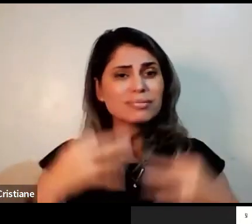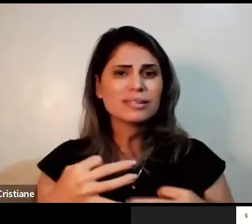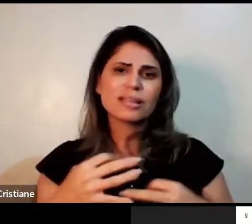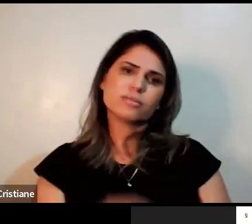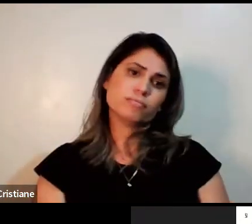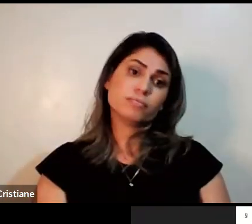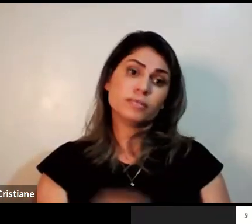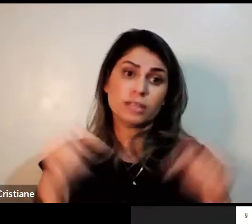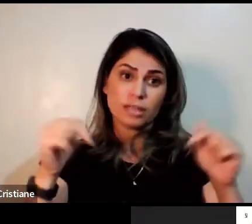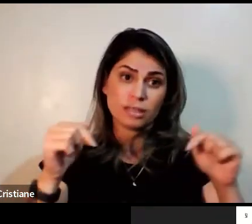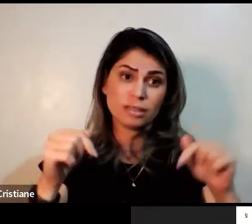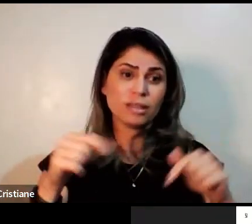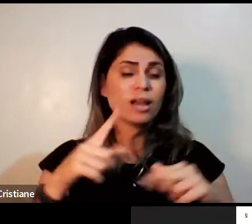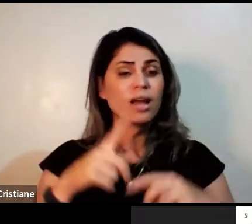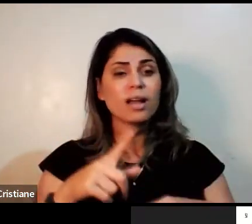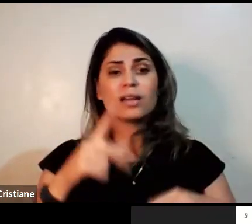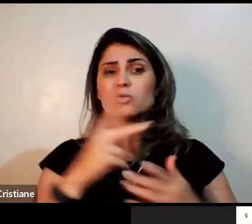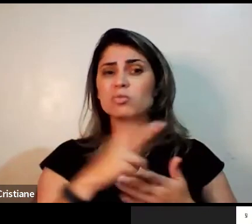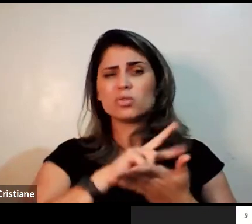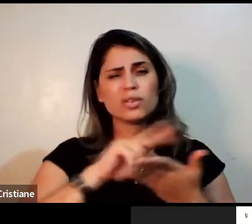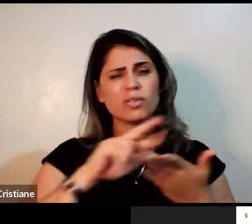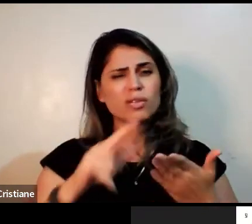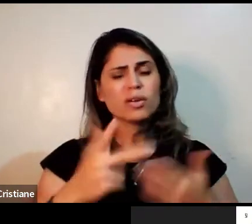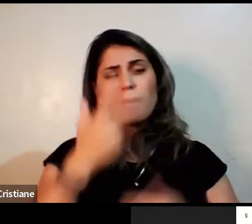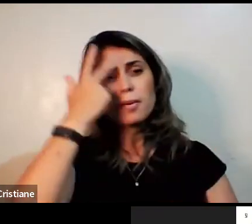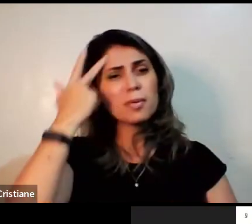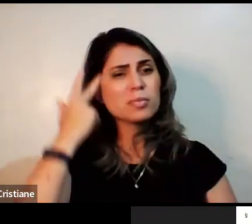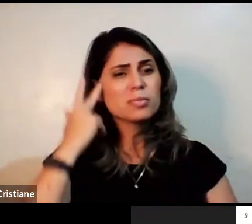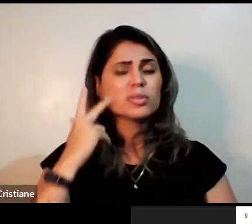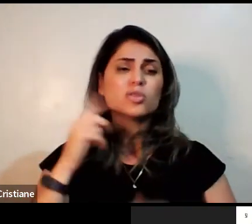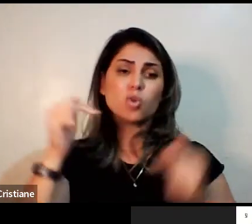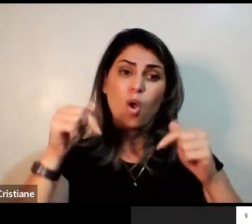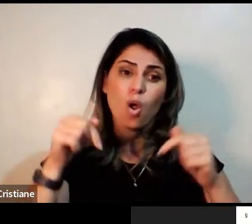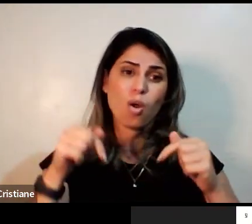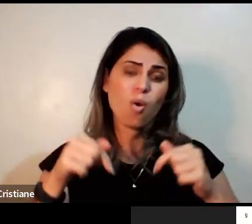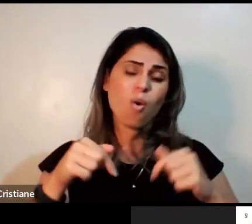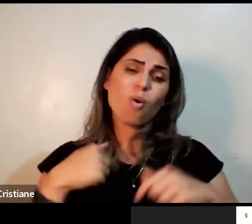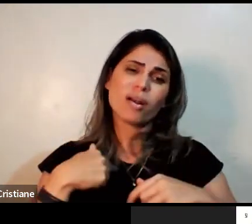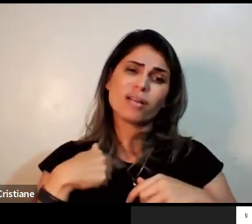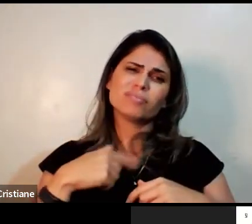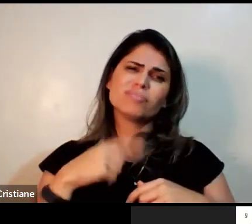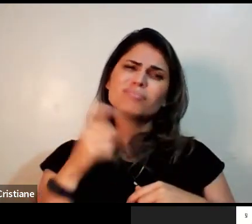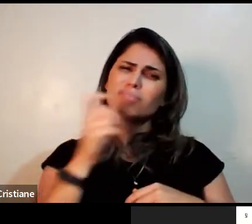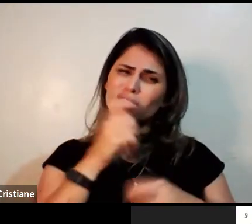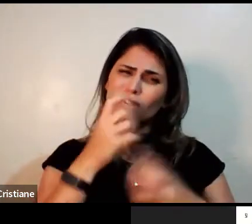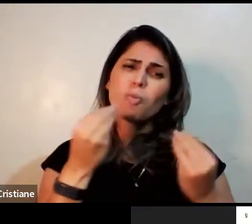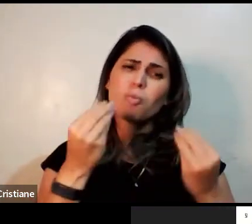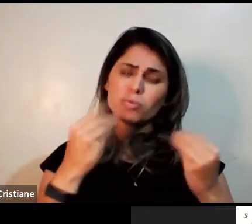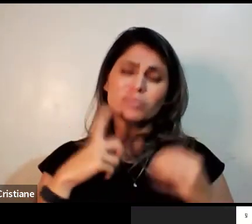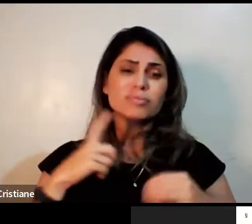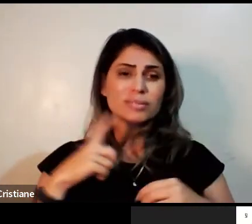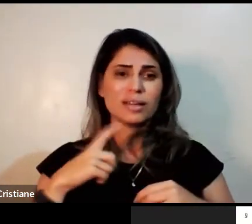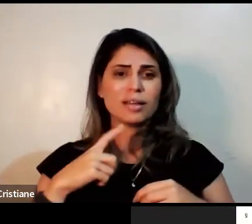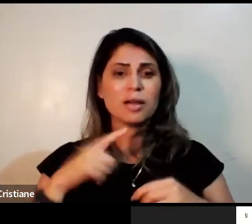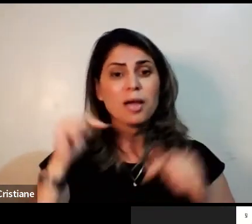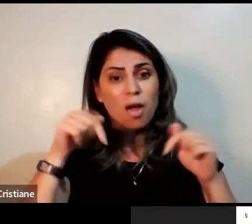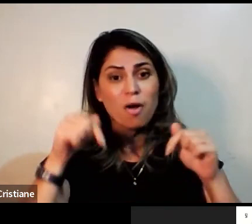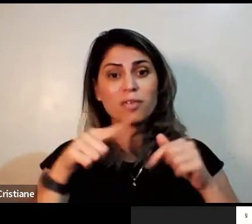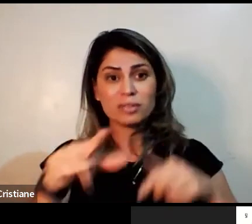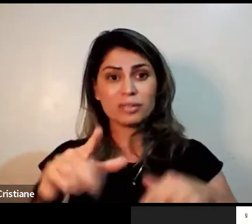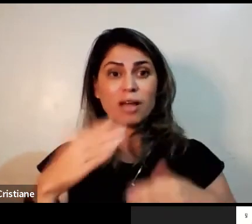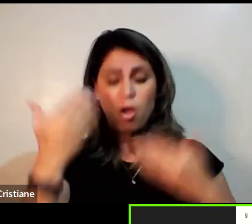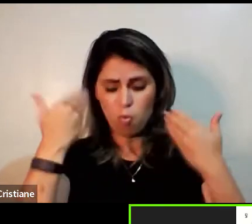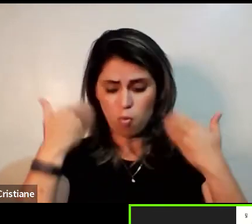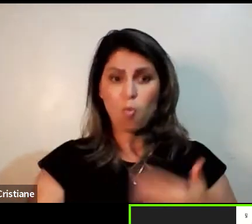agora, Lorena, está cuidando da maior parte do seu organismo sem alterar sua rotina. Muito obrigado pela confiança,